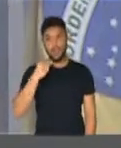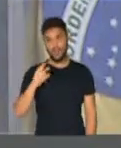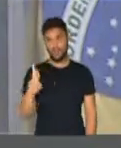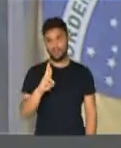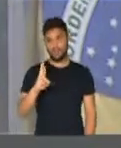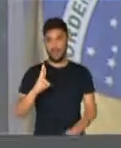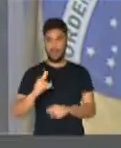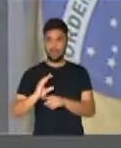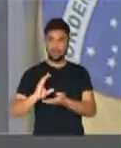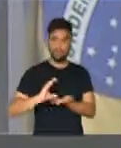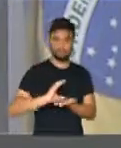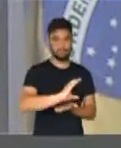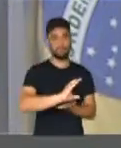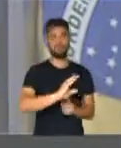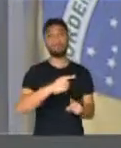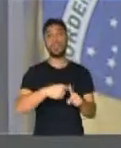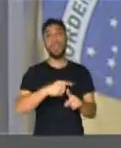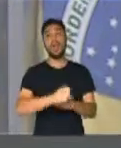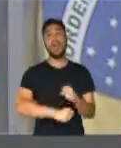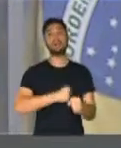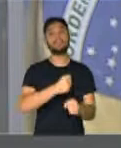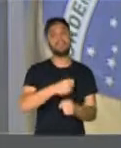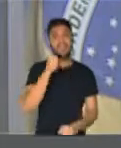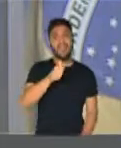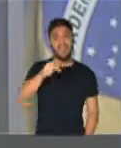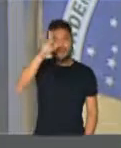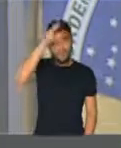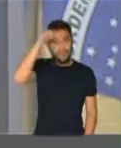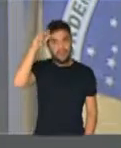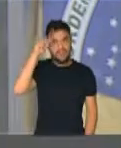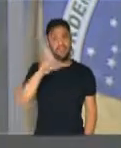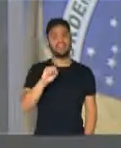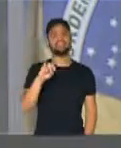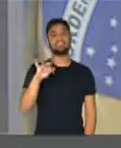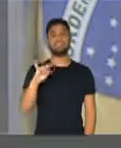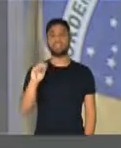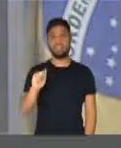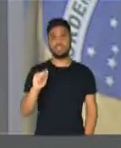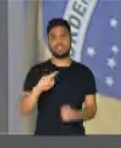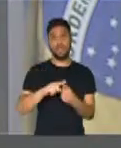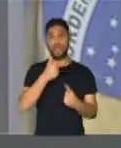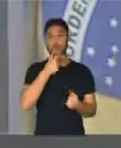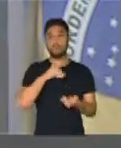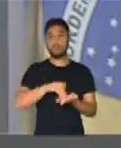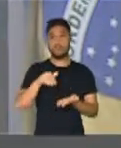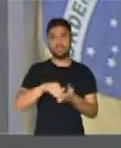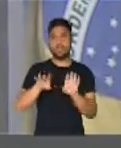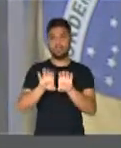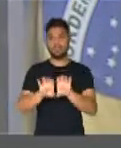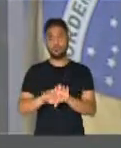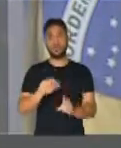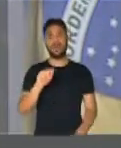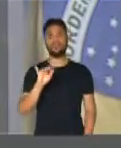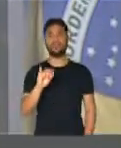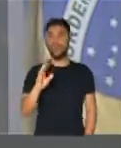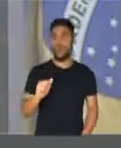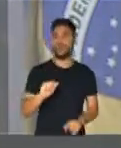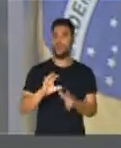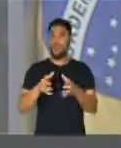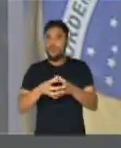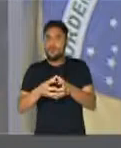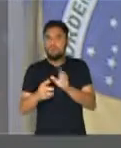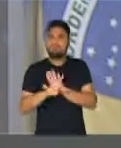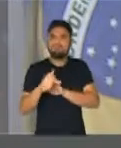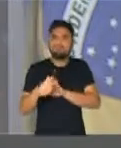R$ 240 milhões para que o ano que vem a nossa prefeita Cíntia Ribeiro, com o nosso secretário de Infraestrutura, o Antônio Trabus, com a sua